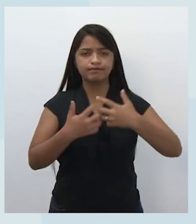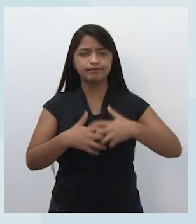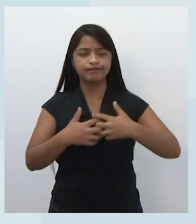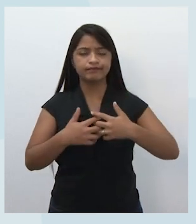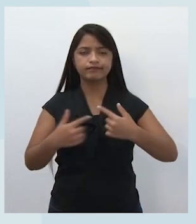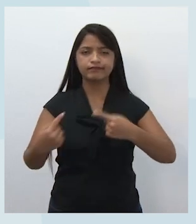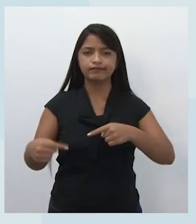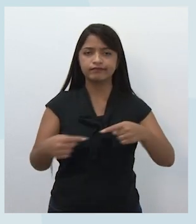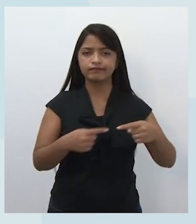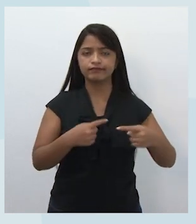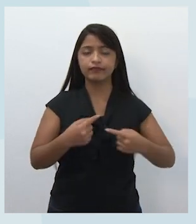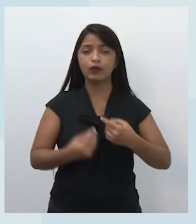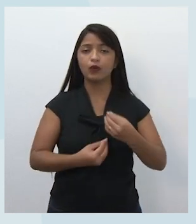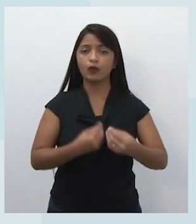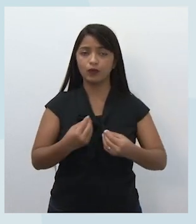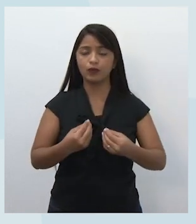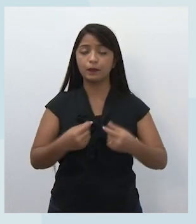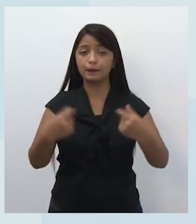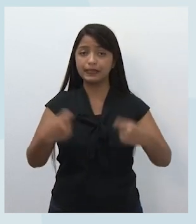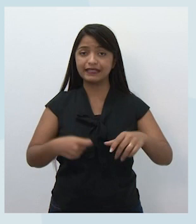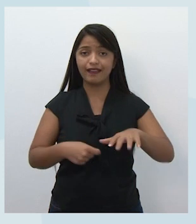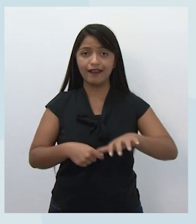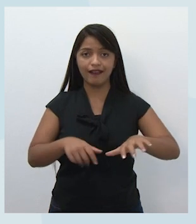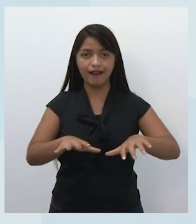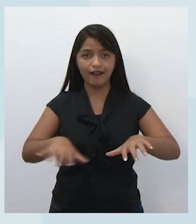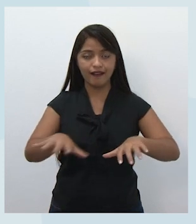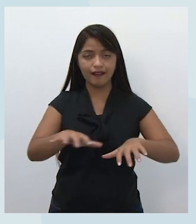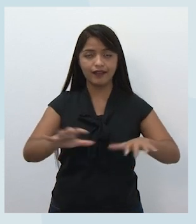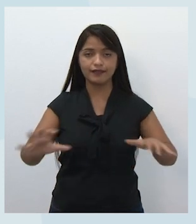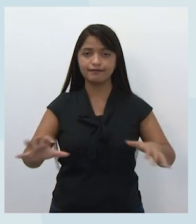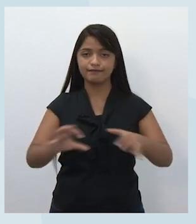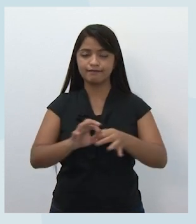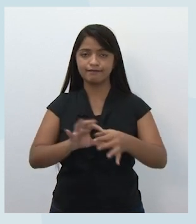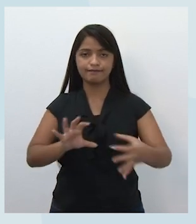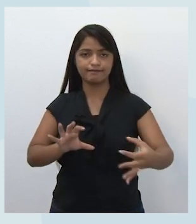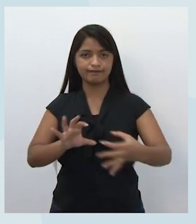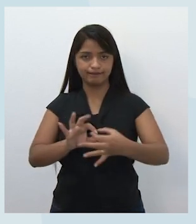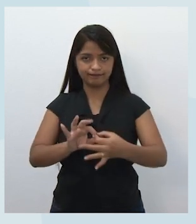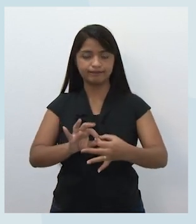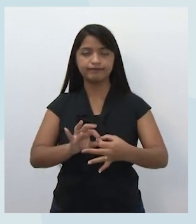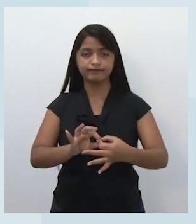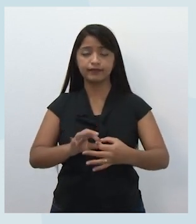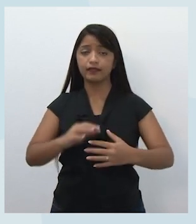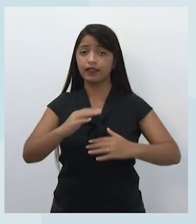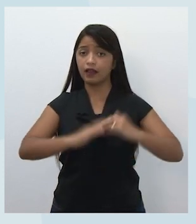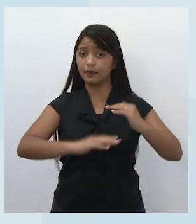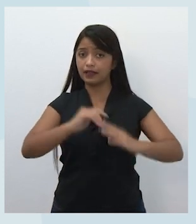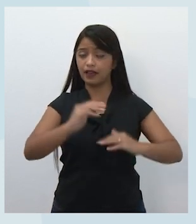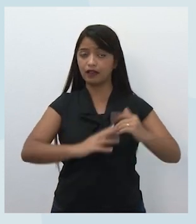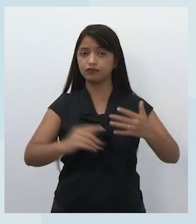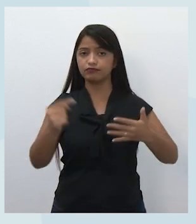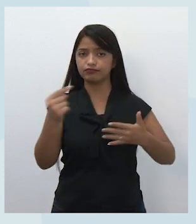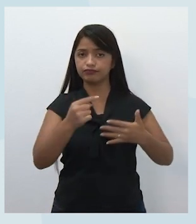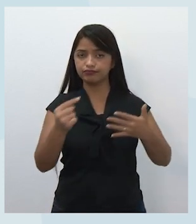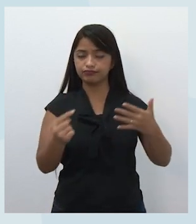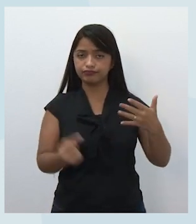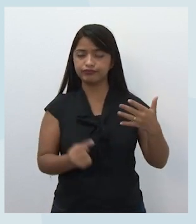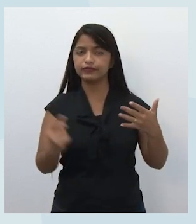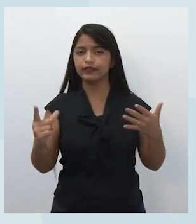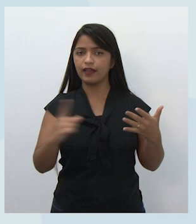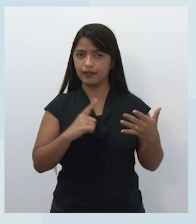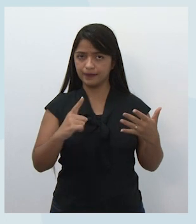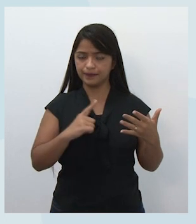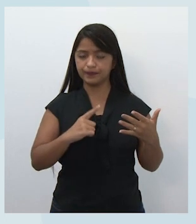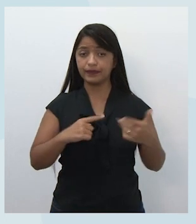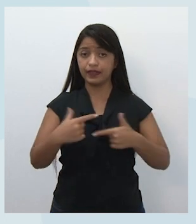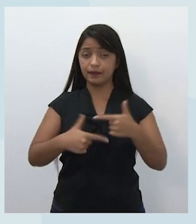desse trabalho integrado por área, né? Nós temos habilidades, e como vocês sabem, quando eu falo em habilidades em trabalho por